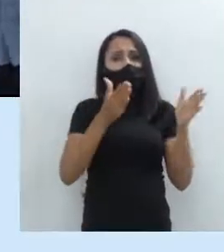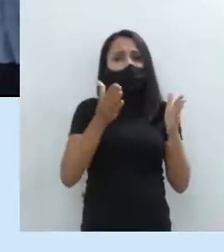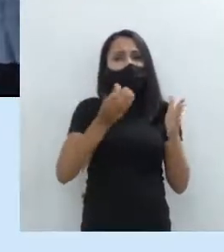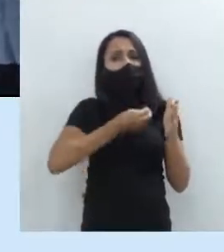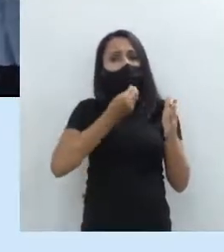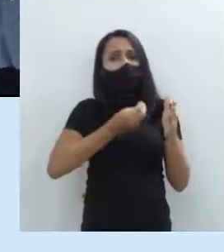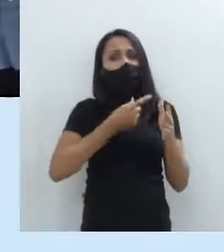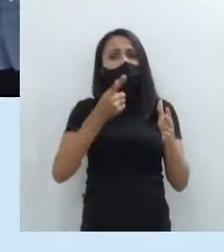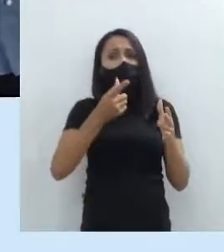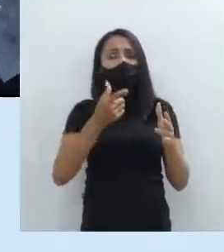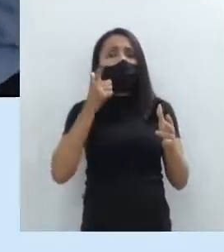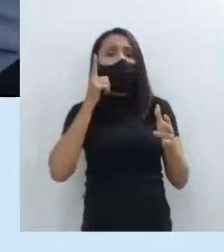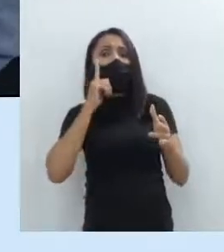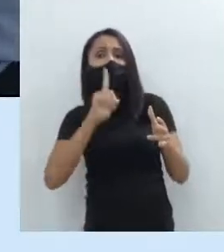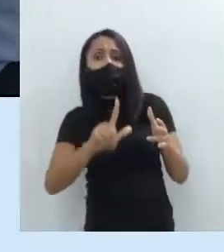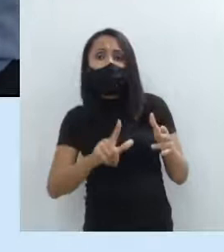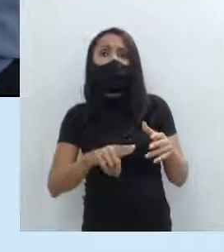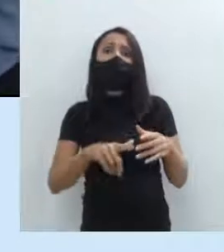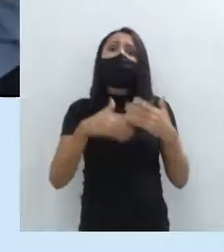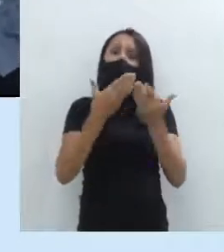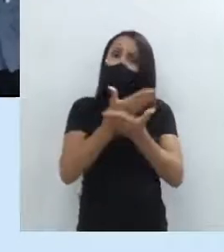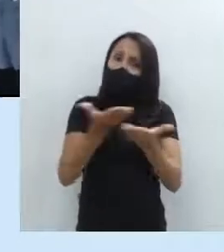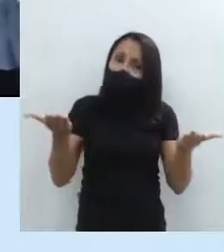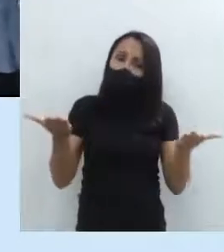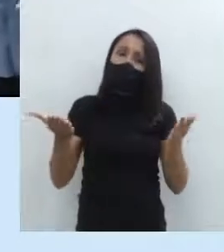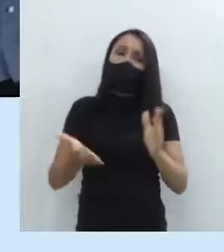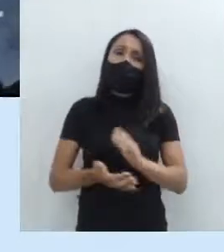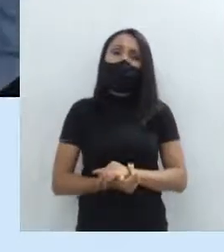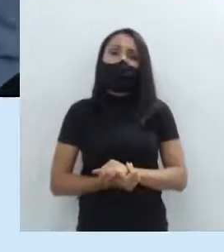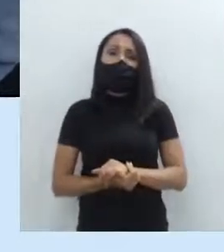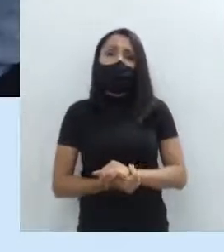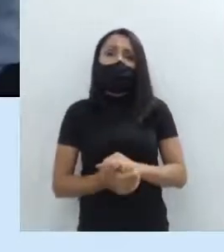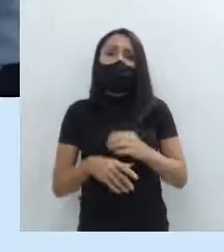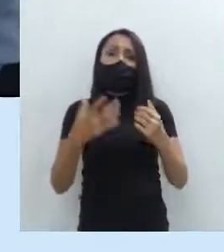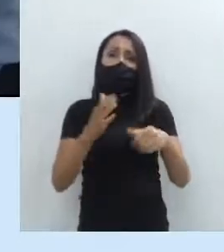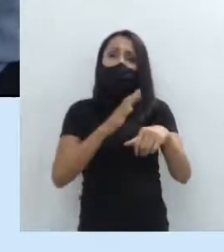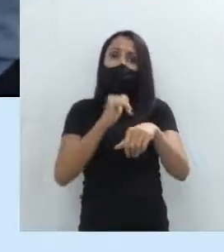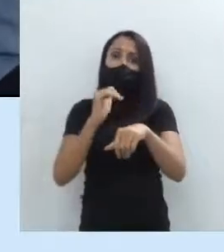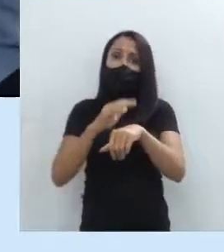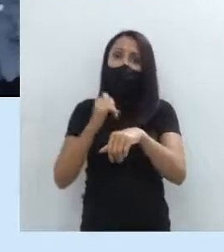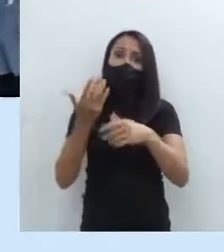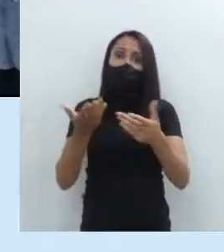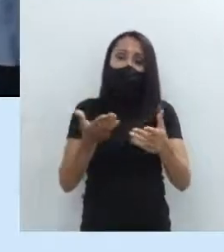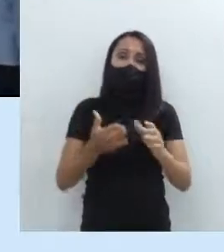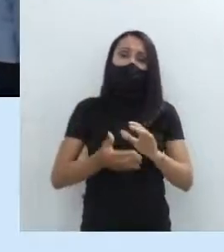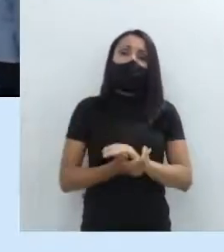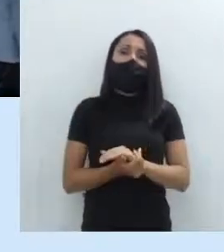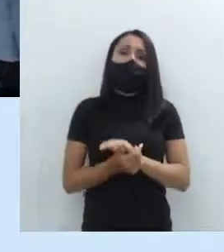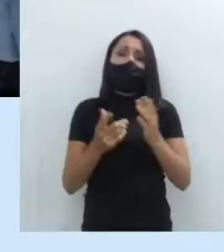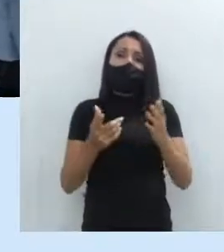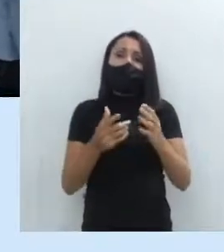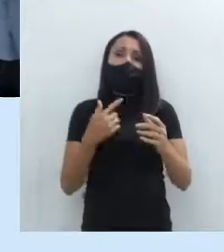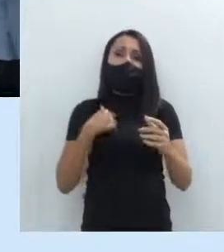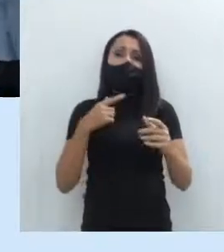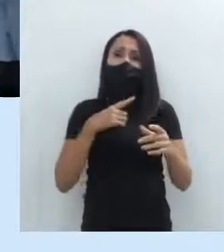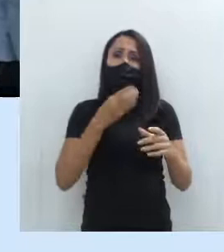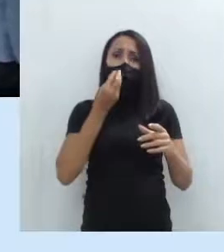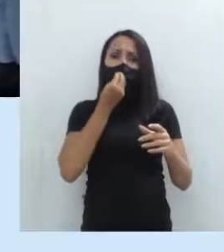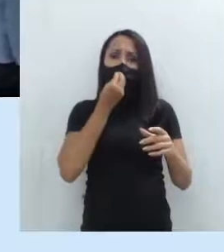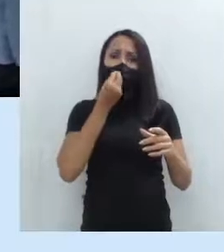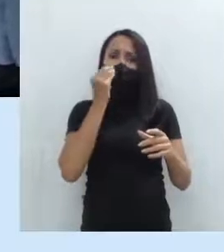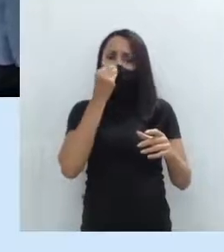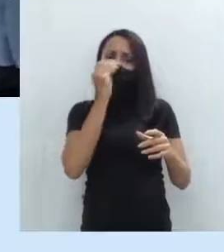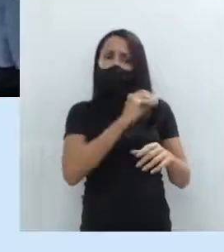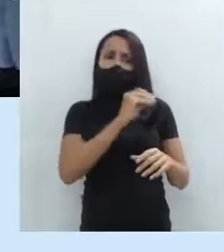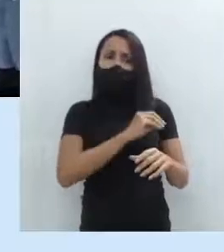são vencedores, vocês conseguem. Então você é chamado para uma aventura. Mas às vezes a gente recusa esse